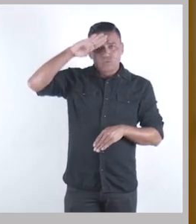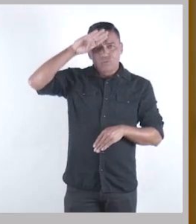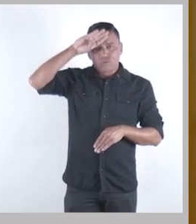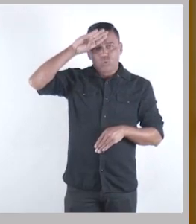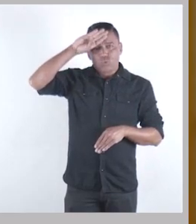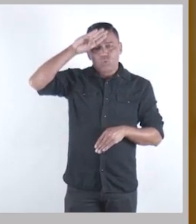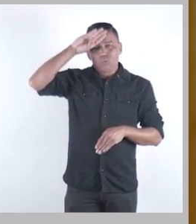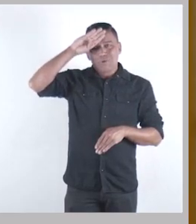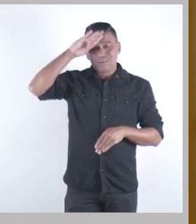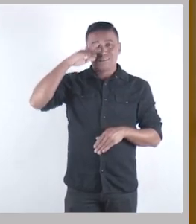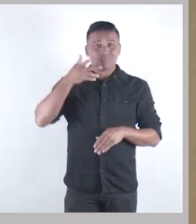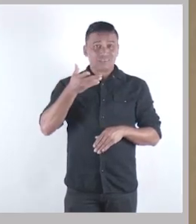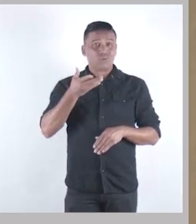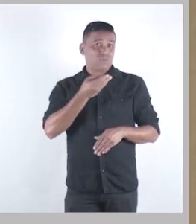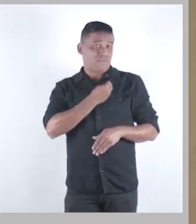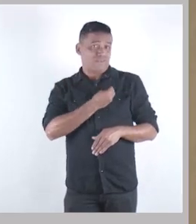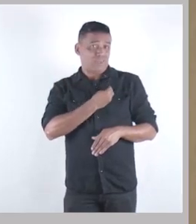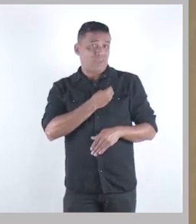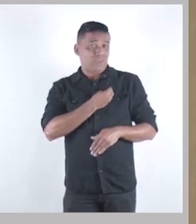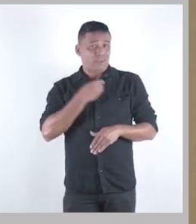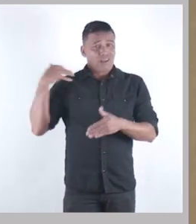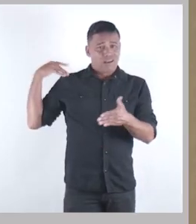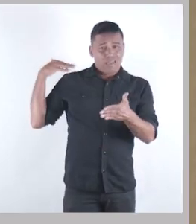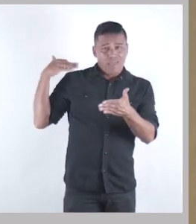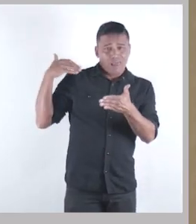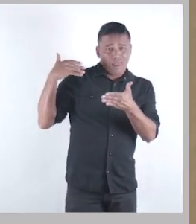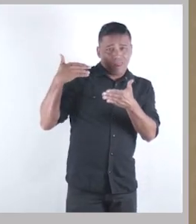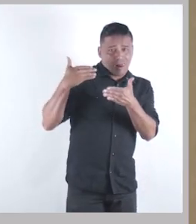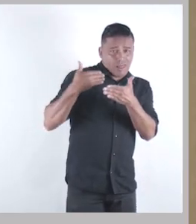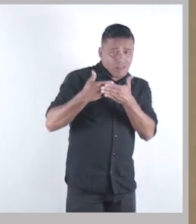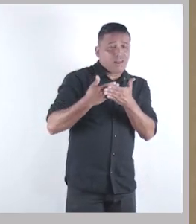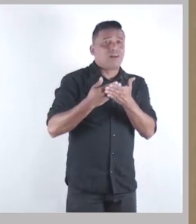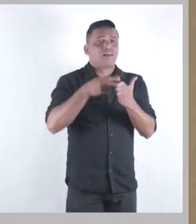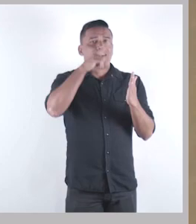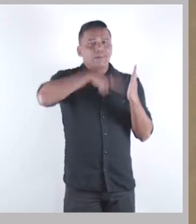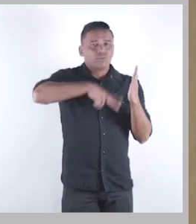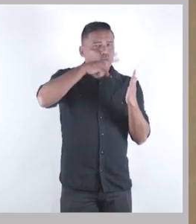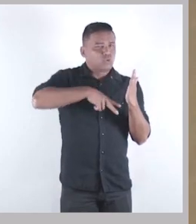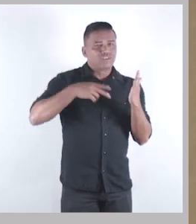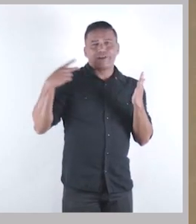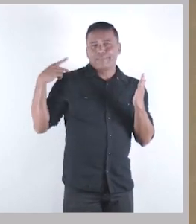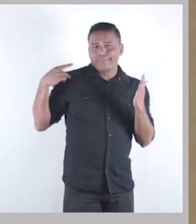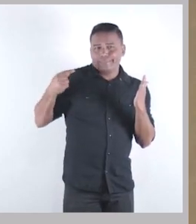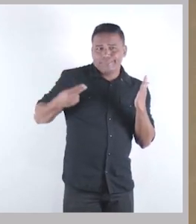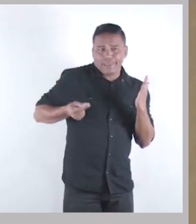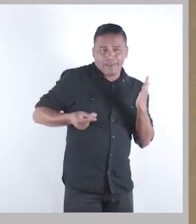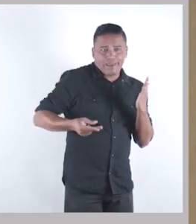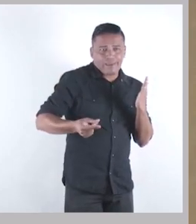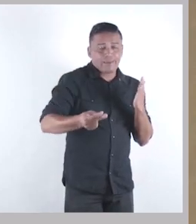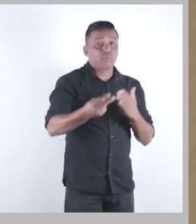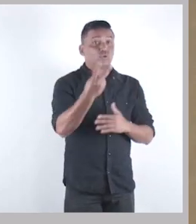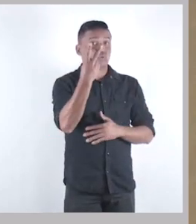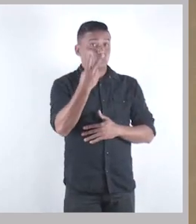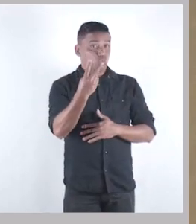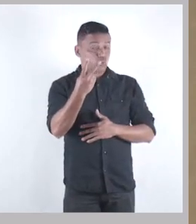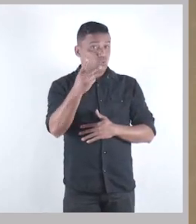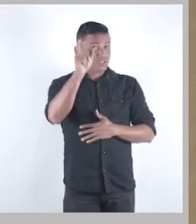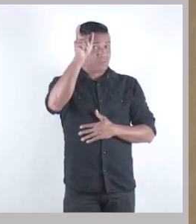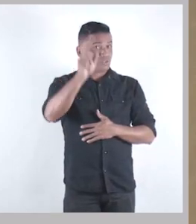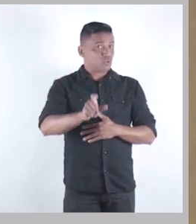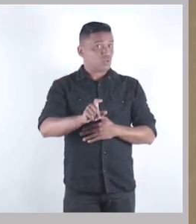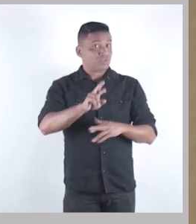de muito tempo, né? E o senhor costuma dizer que tem duas responsáveis por esse amor ao